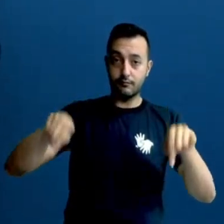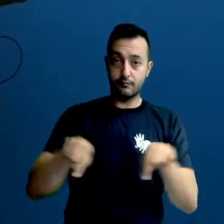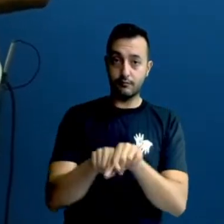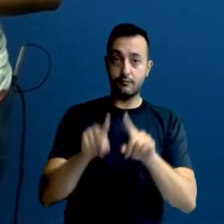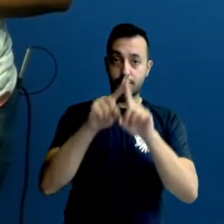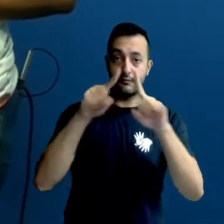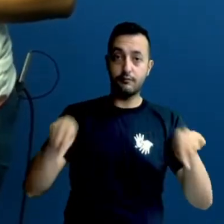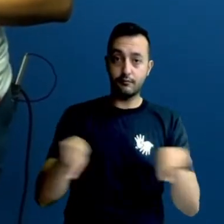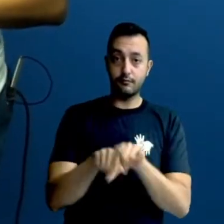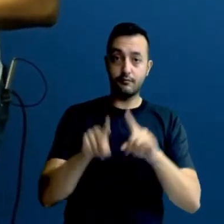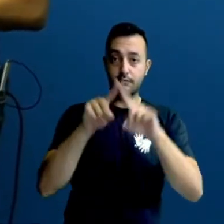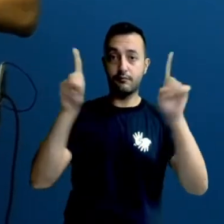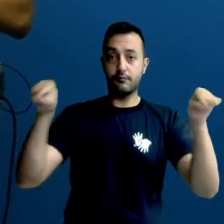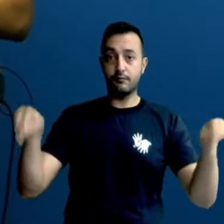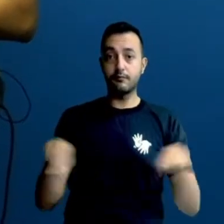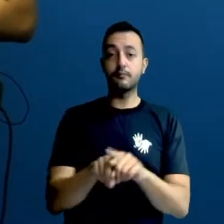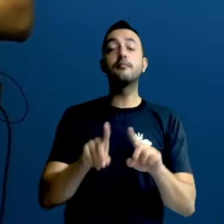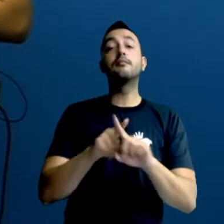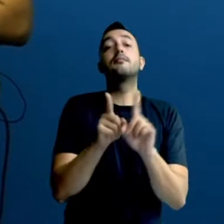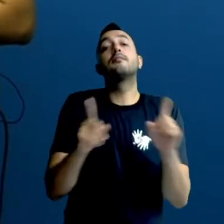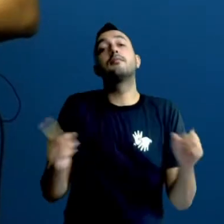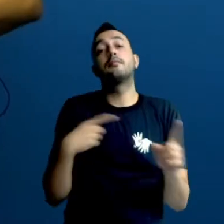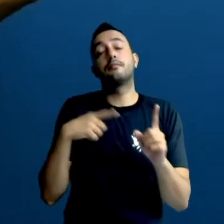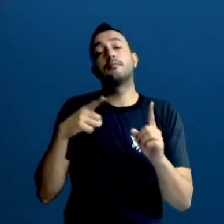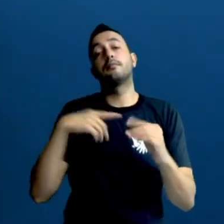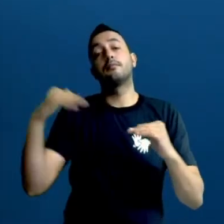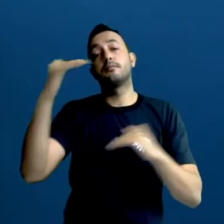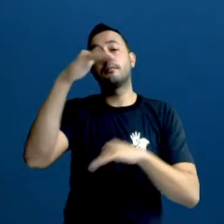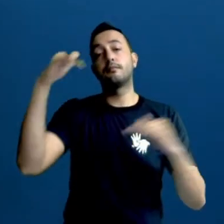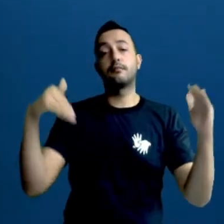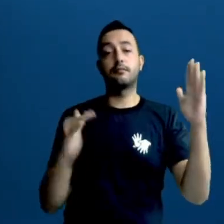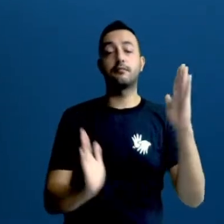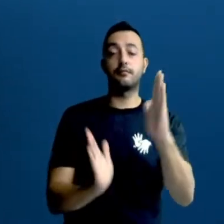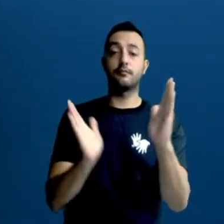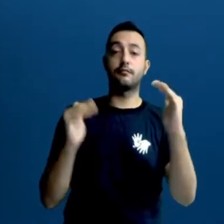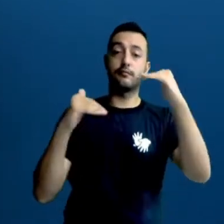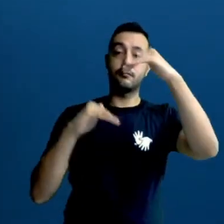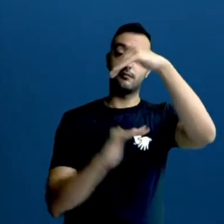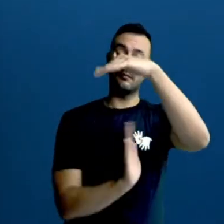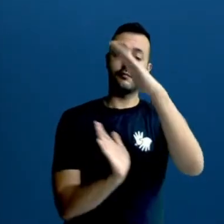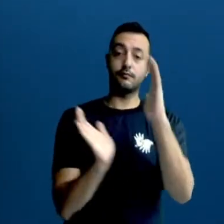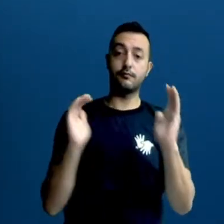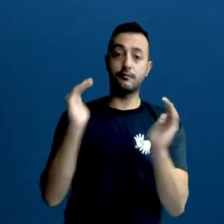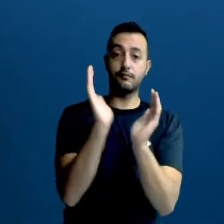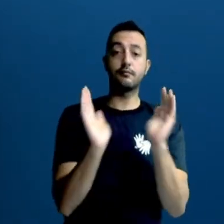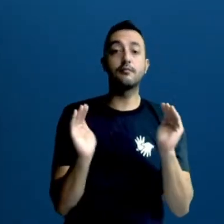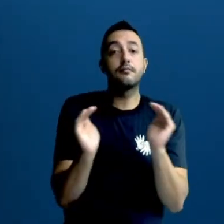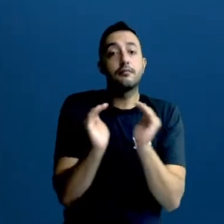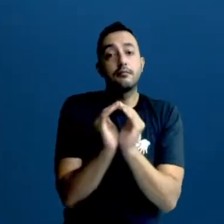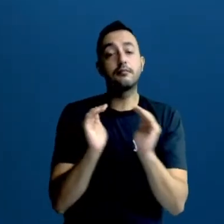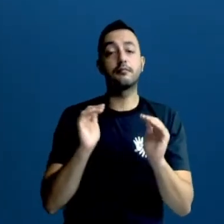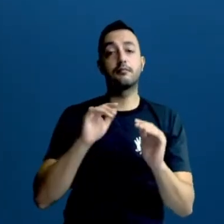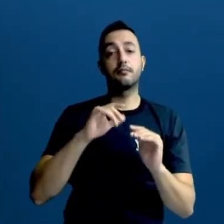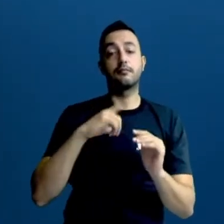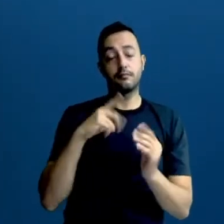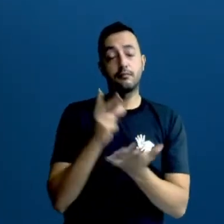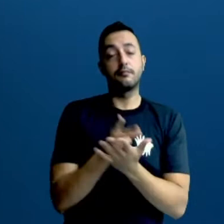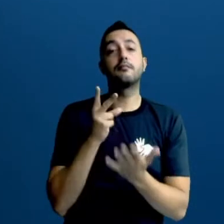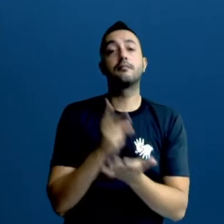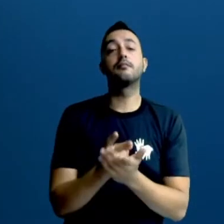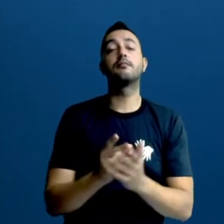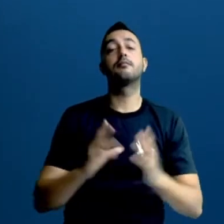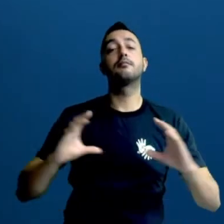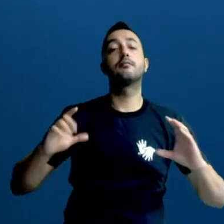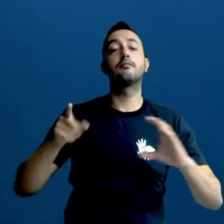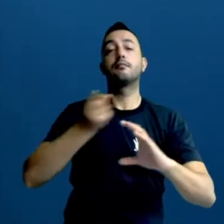segmentos de reta, tá? Polígonos são regiões fechadas, uma região, né, que tem que ser fechada